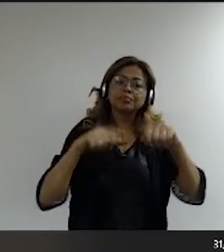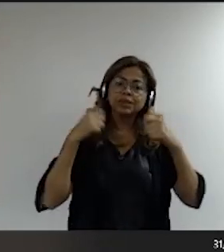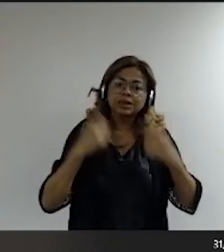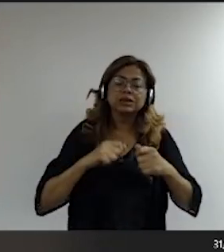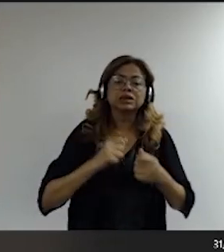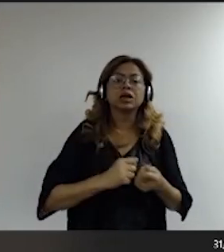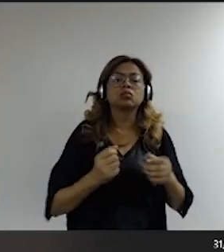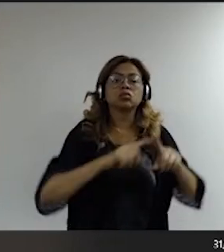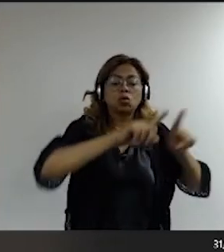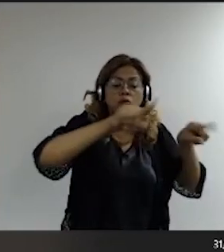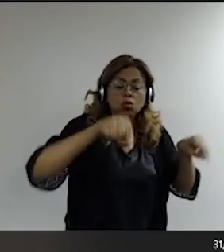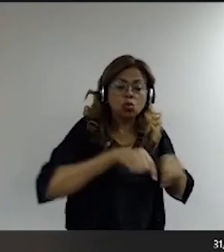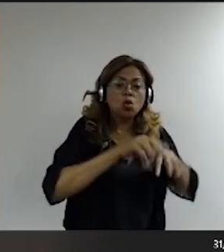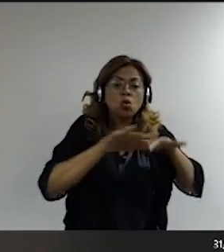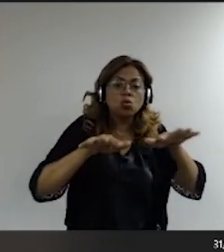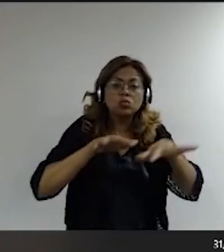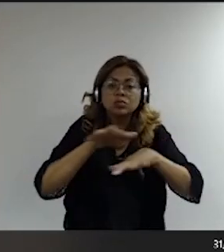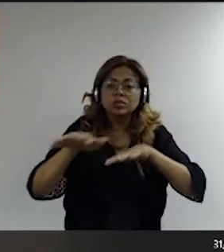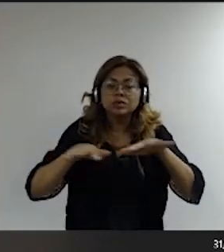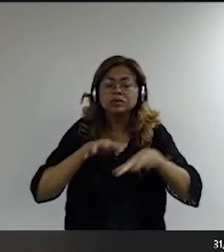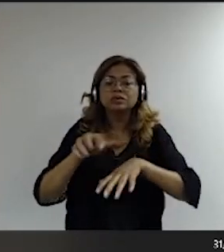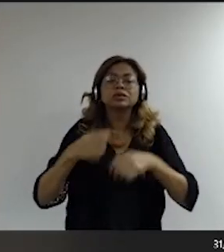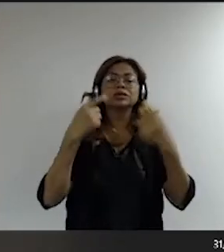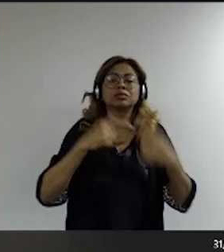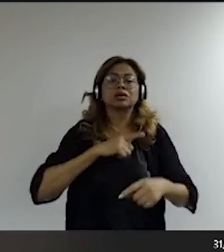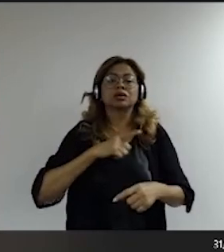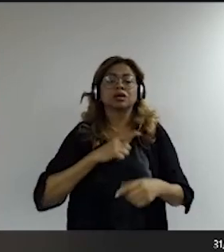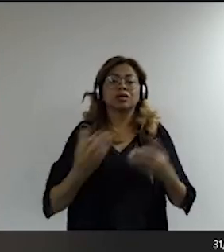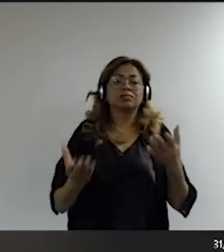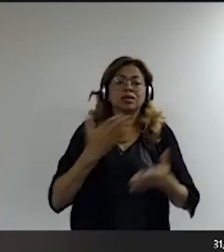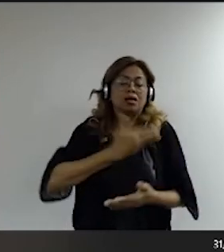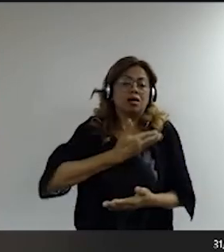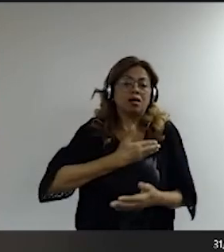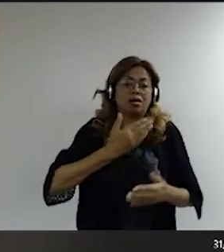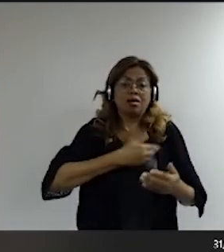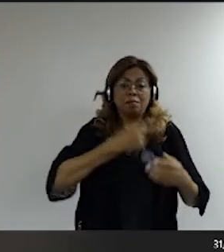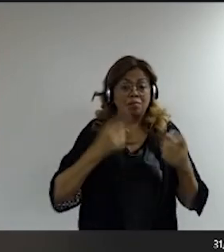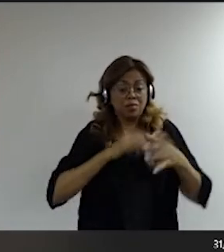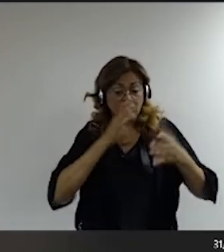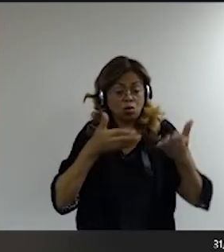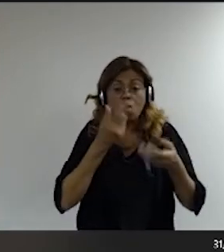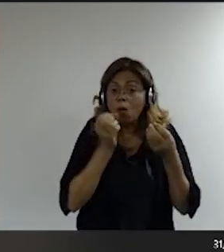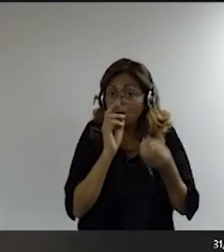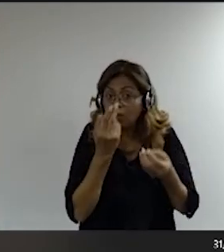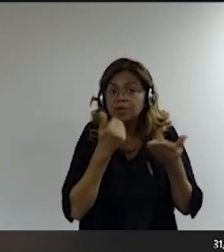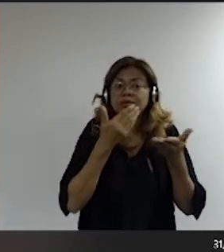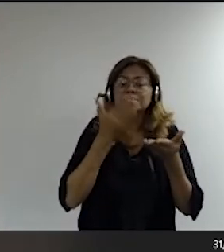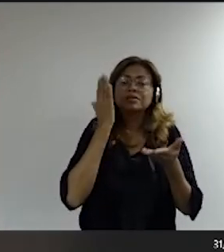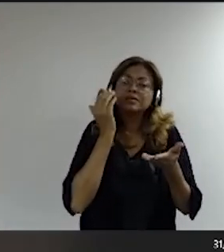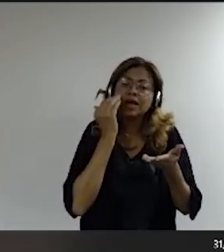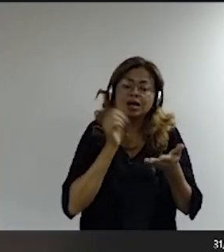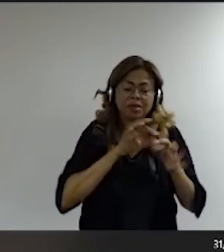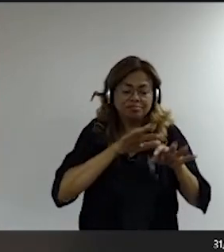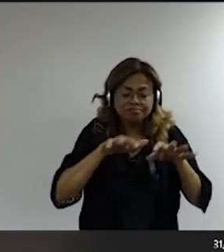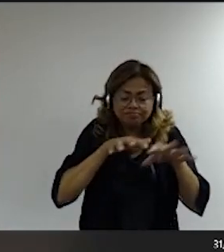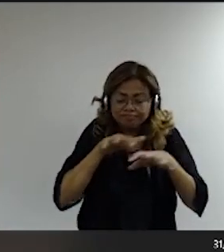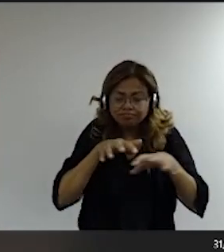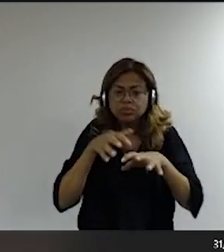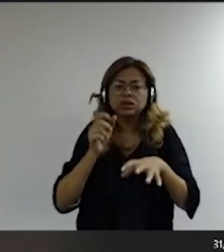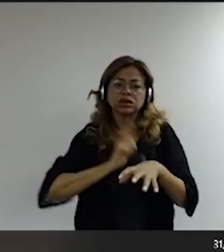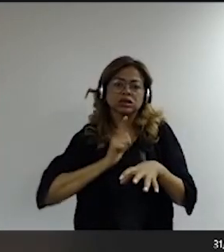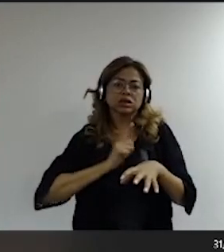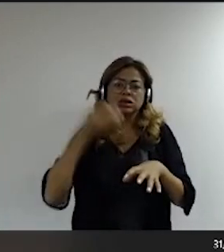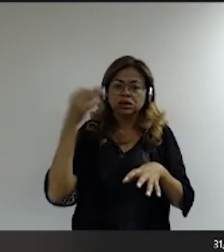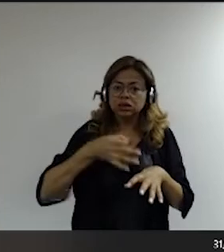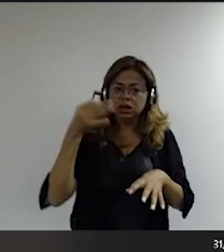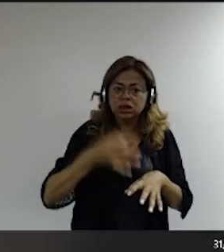que criar um sistema que seja amistoso, amigável, onde o advogado do Brasil inteiro possa ter